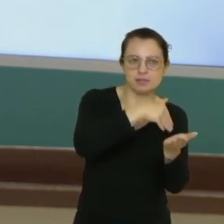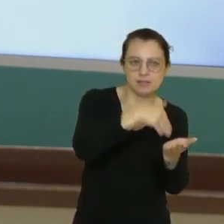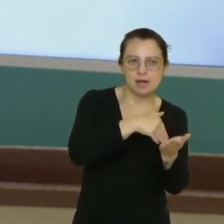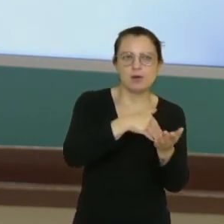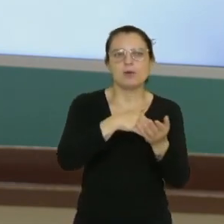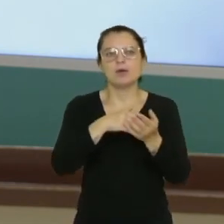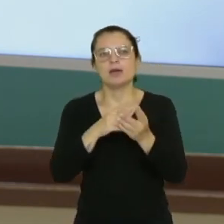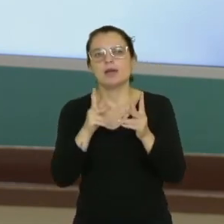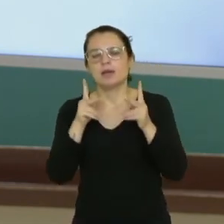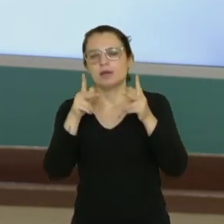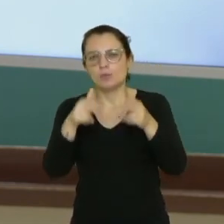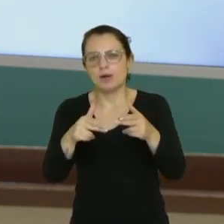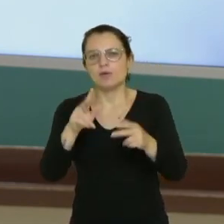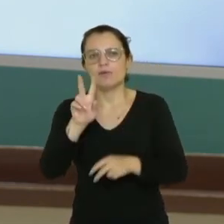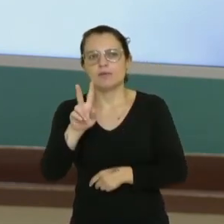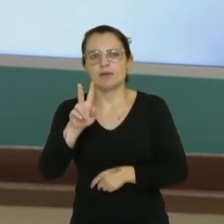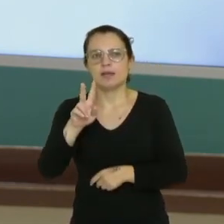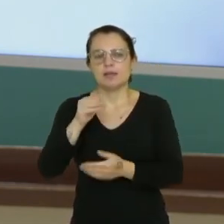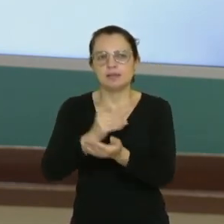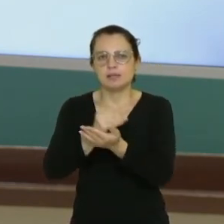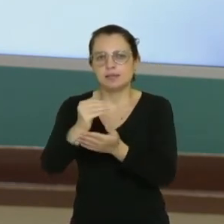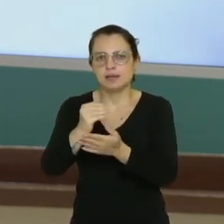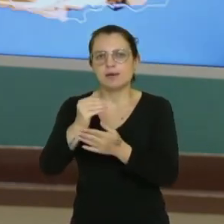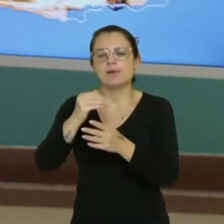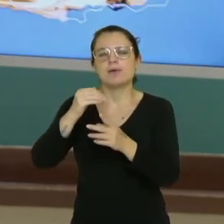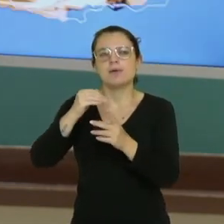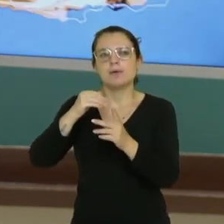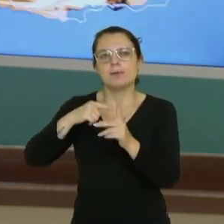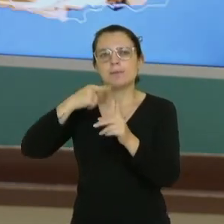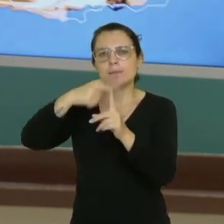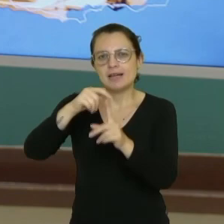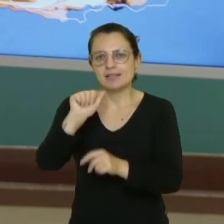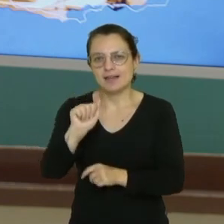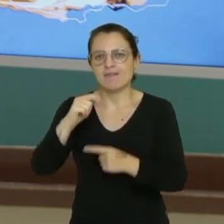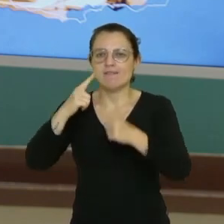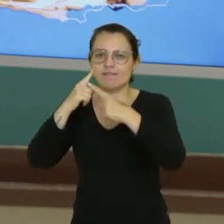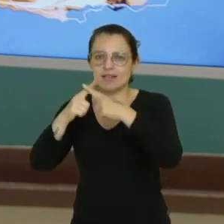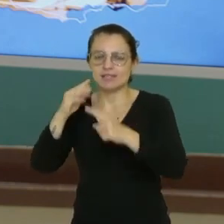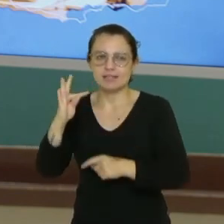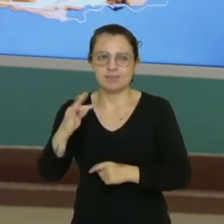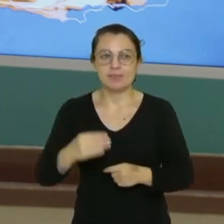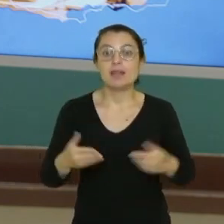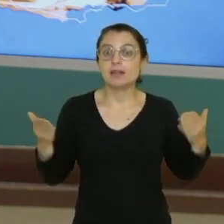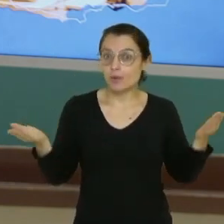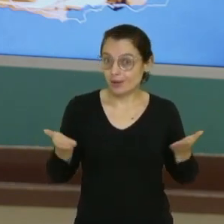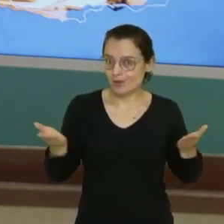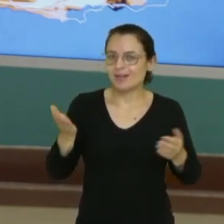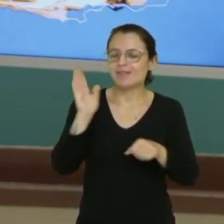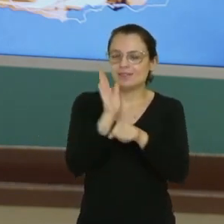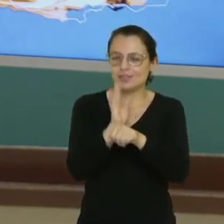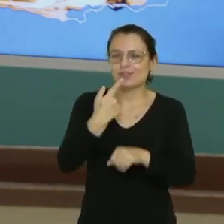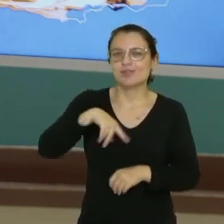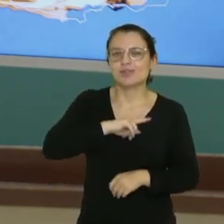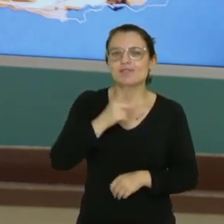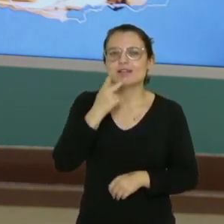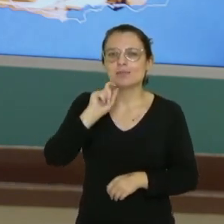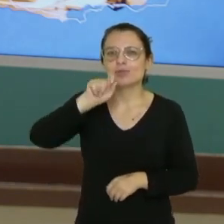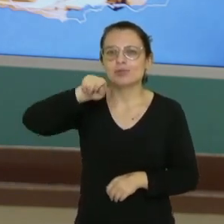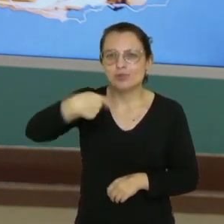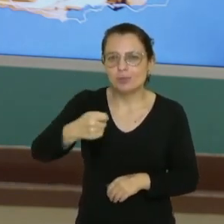mas aceleração deles o tempo certo bem e nesse vídeo nós falamos sobre